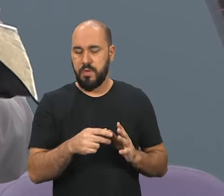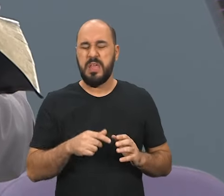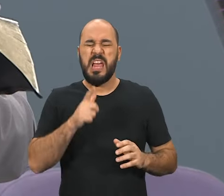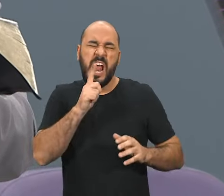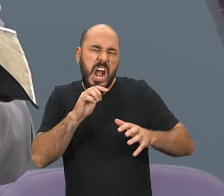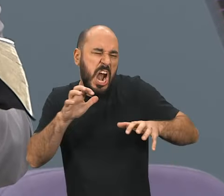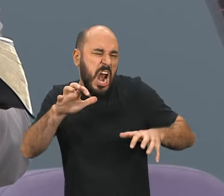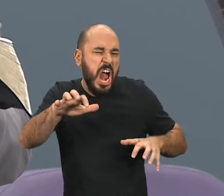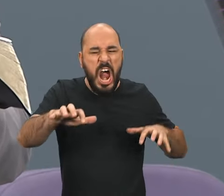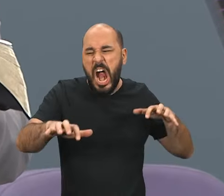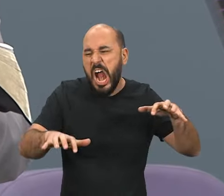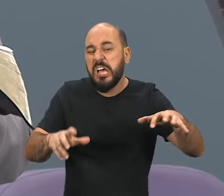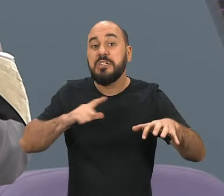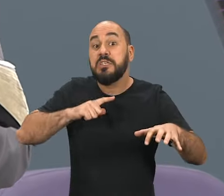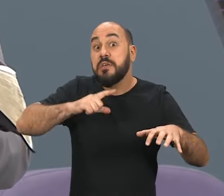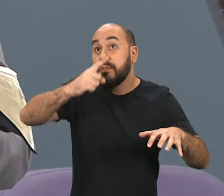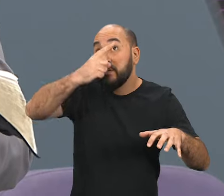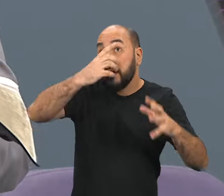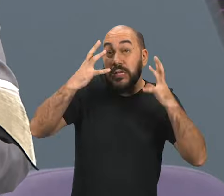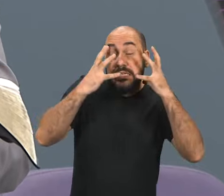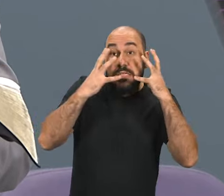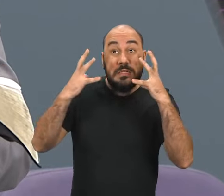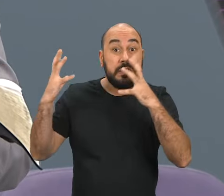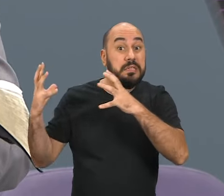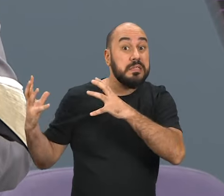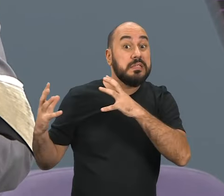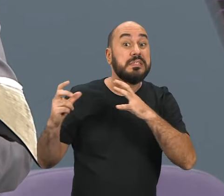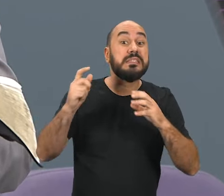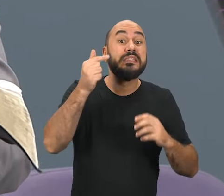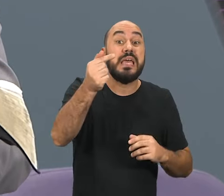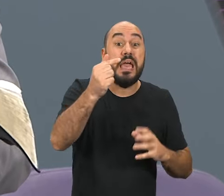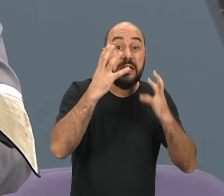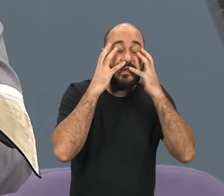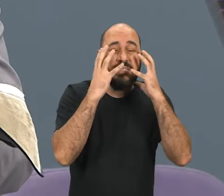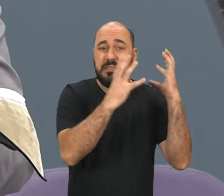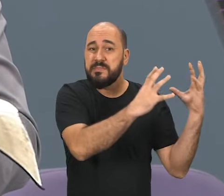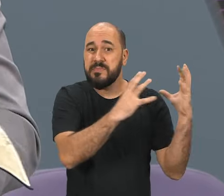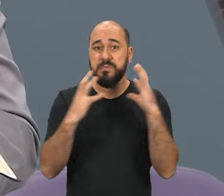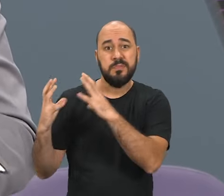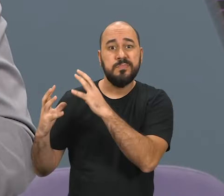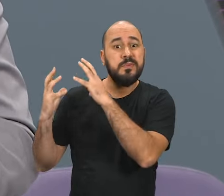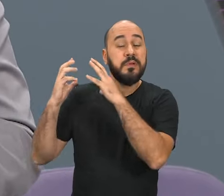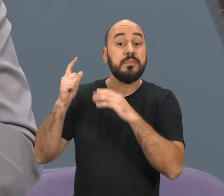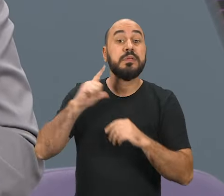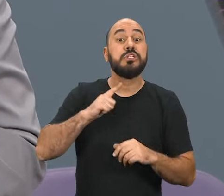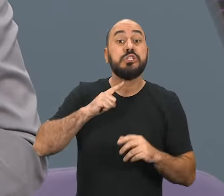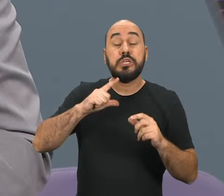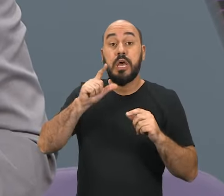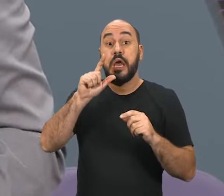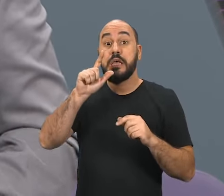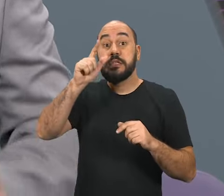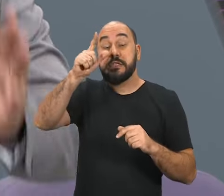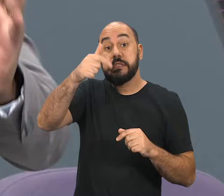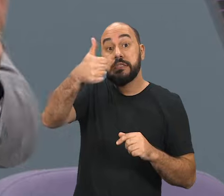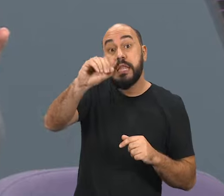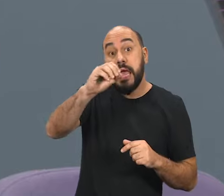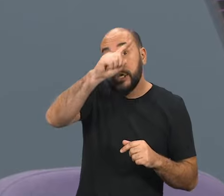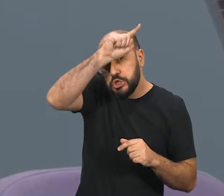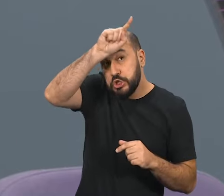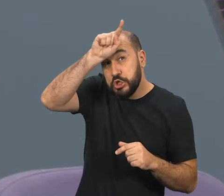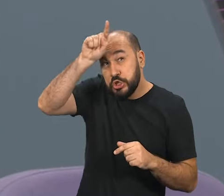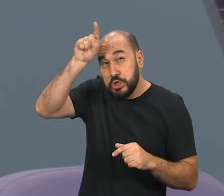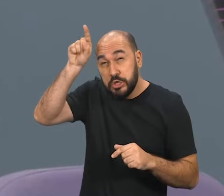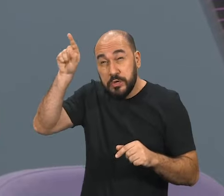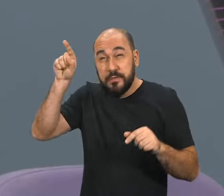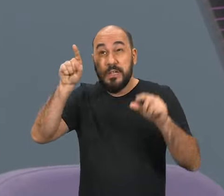essa besta tinha 10 chifres e 7 cabeças. E diz aqui sobre as cabeças, nomes de blasfêmia. Os 10